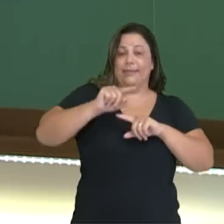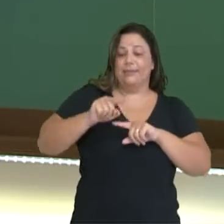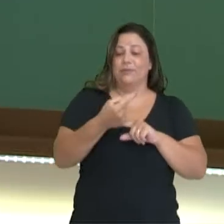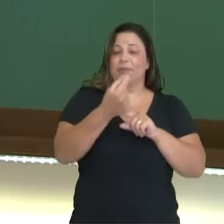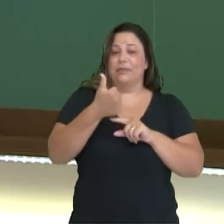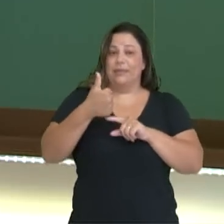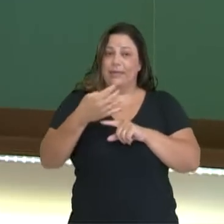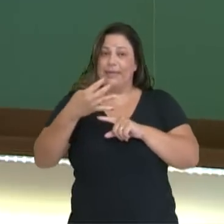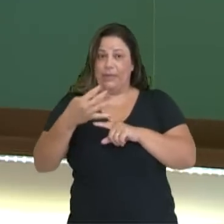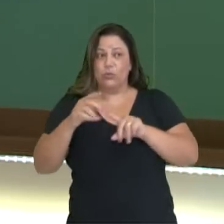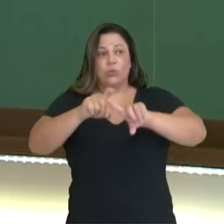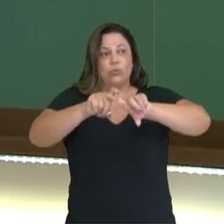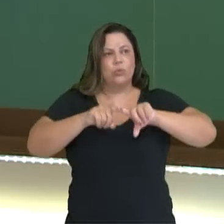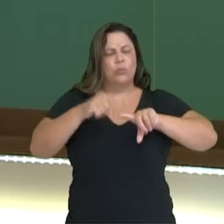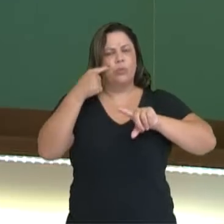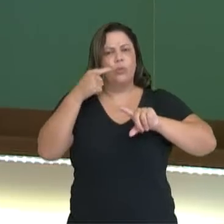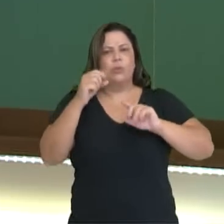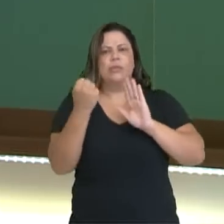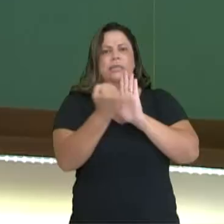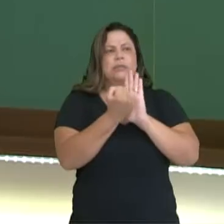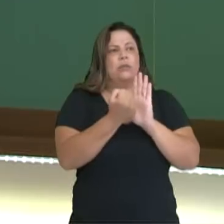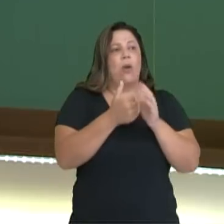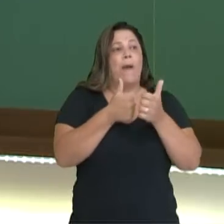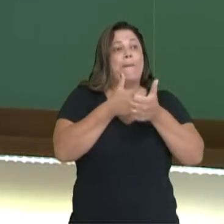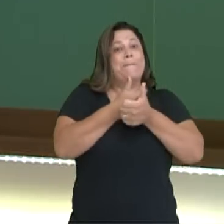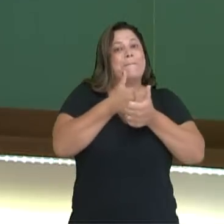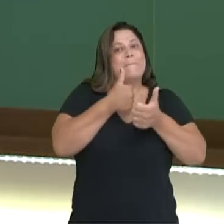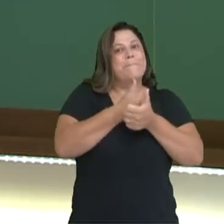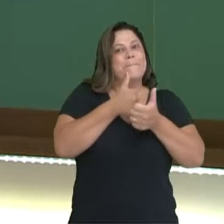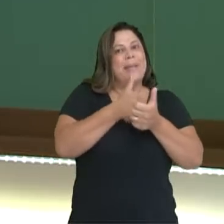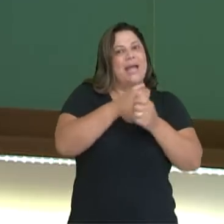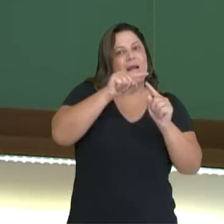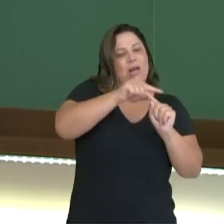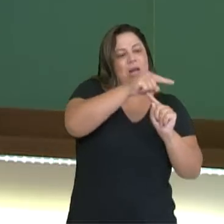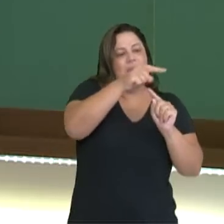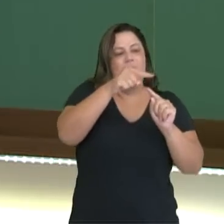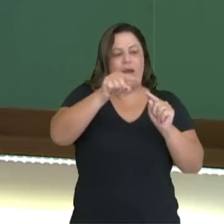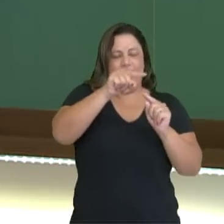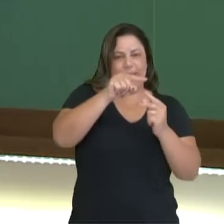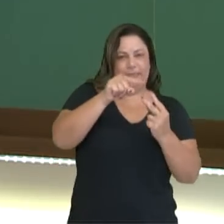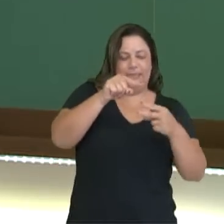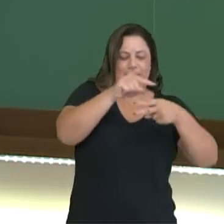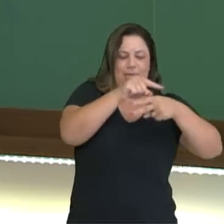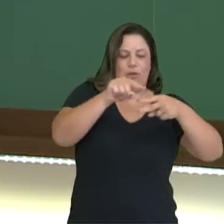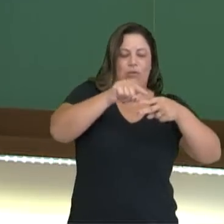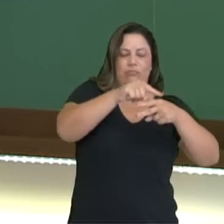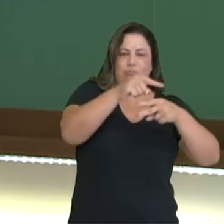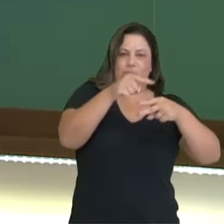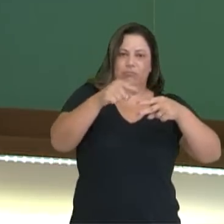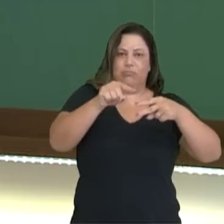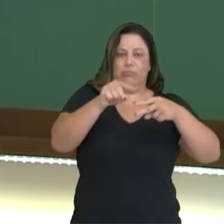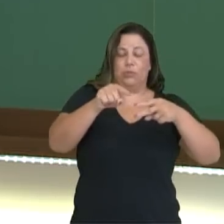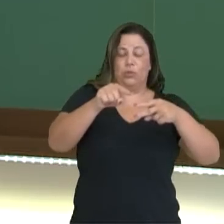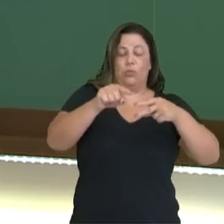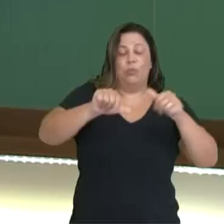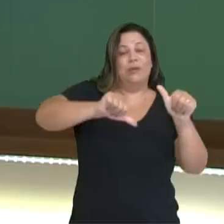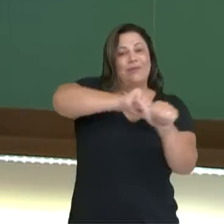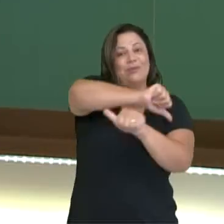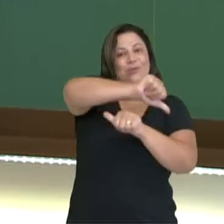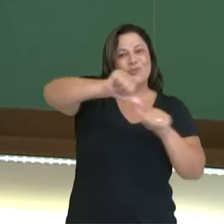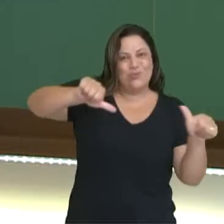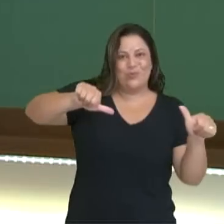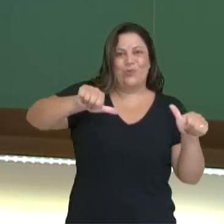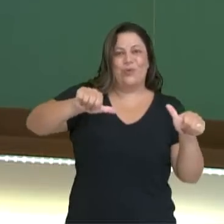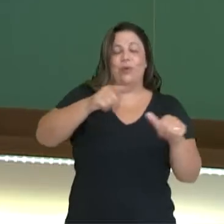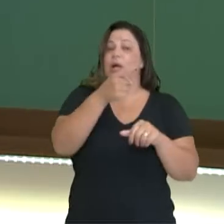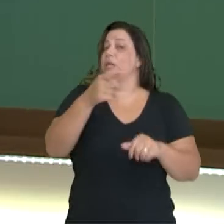isso que eu coloquei o símbolo de aproximado aqui. Então, quando você for substituir o π por 3,14, não